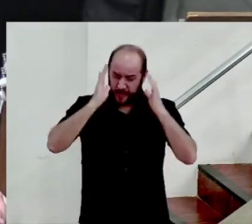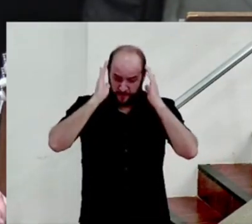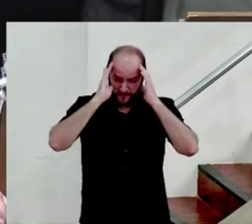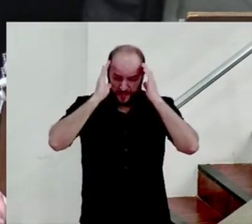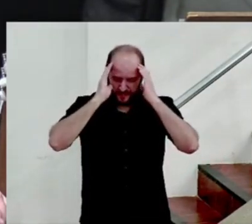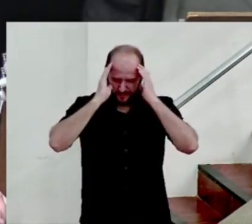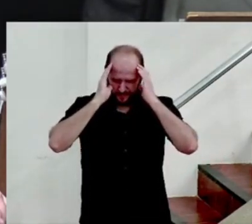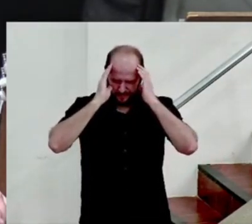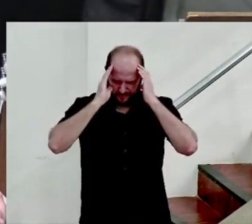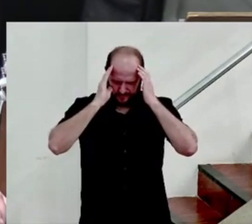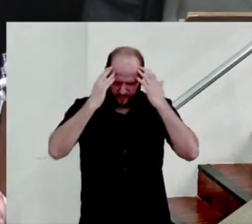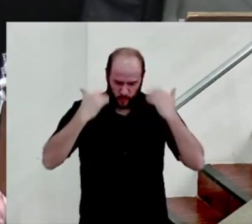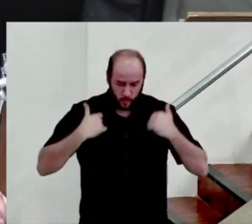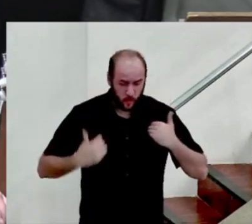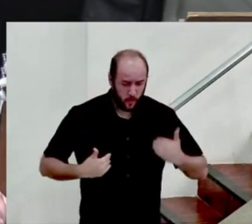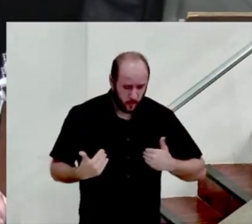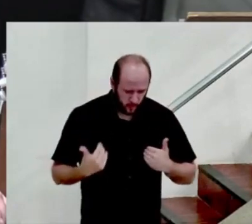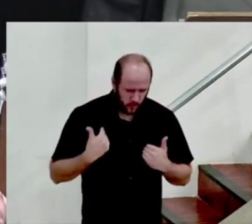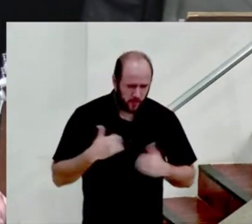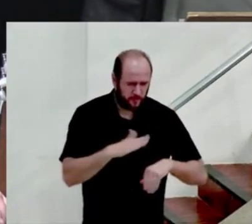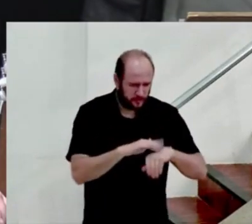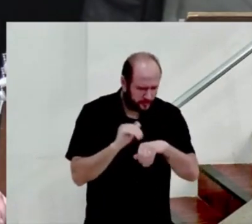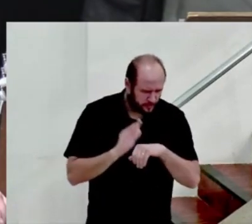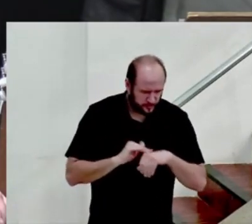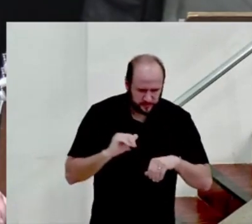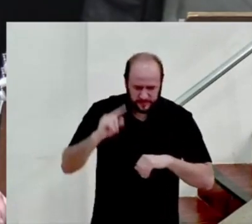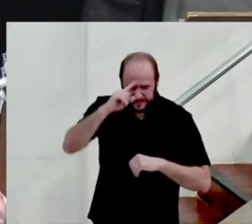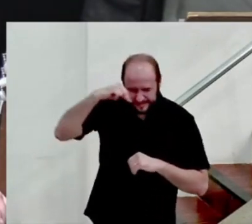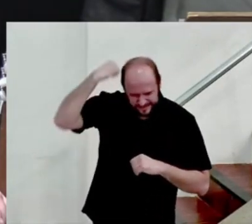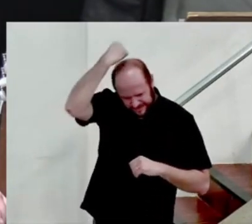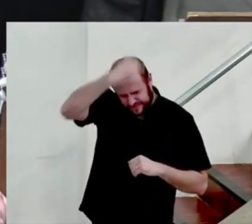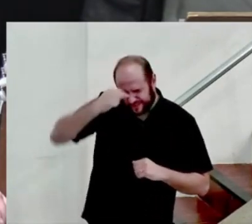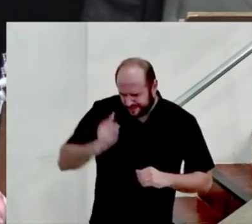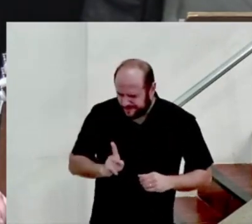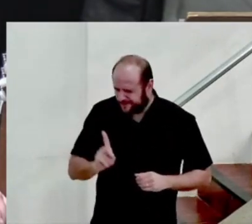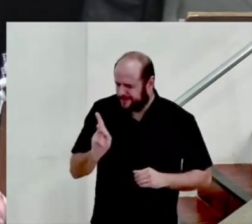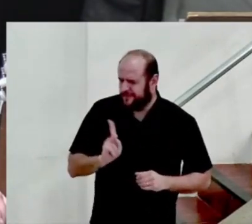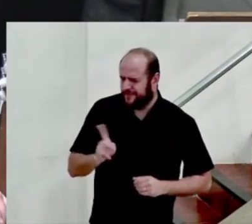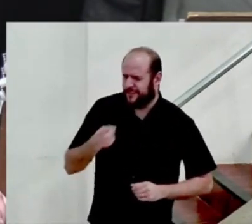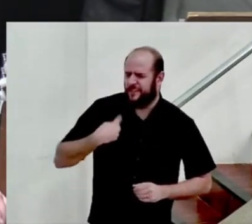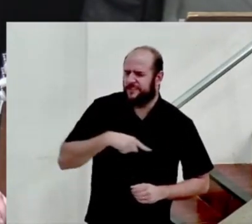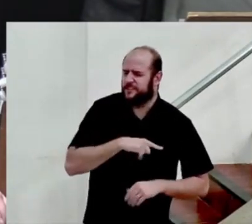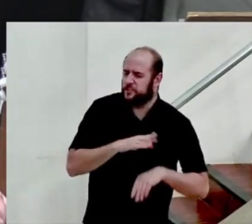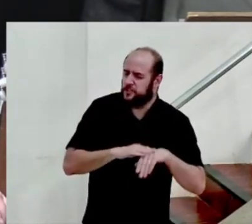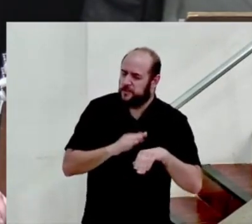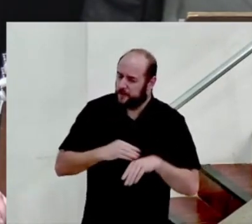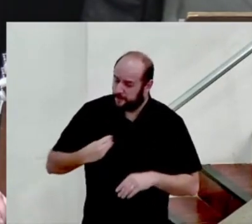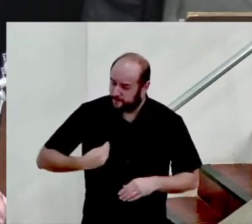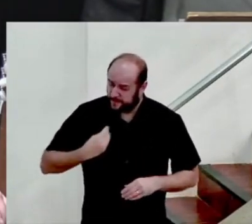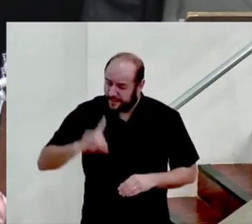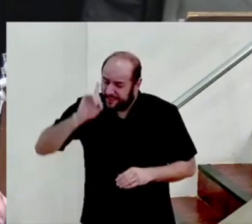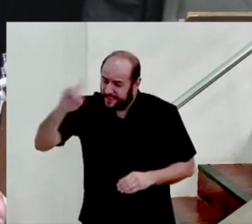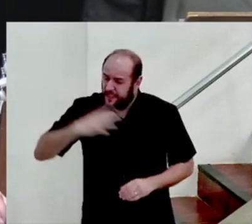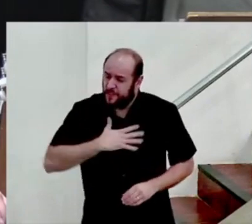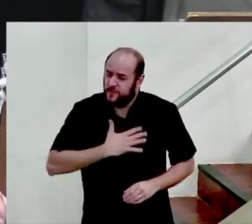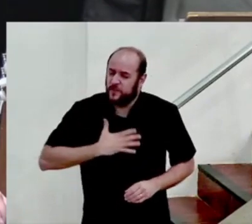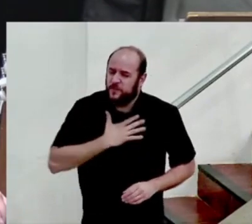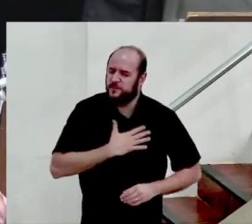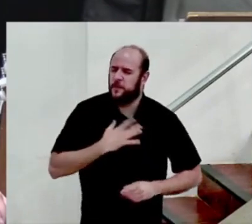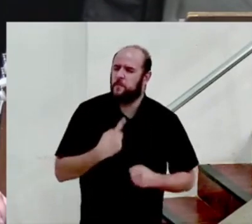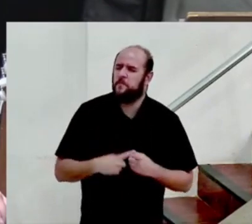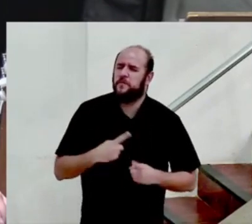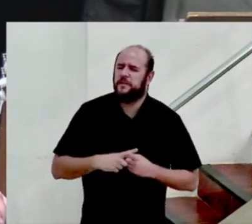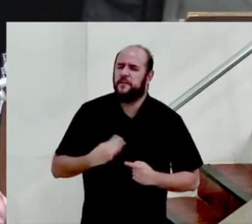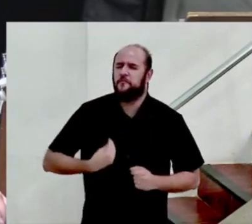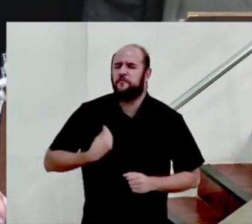à santidade. Nós somos chamados, ó Pai, a vidas que agradam o Senhor por serem vidas